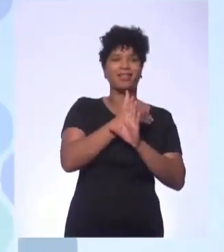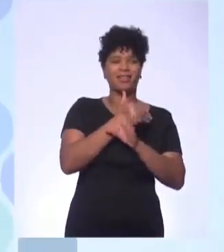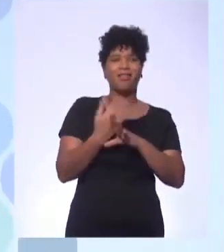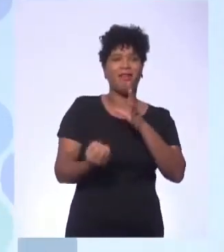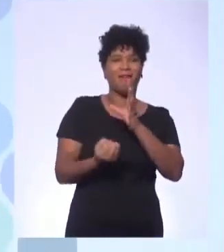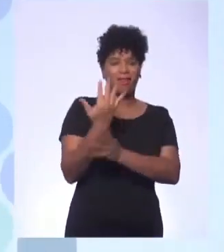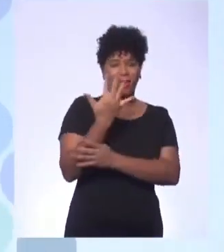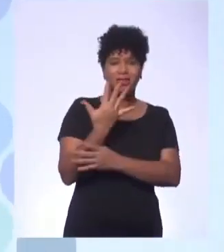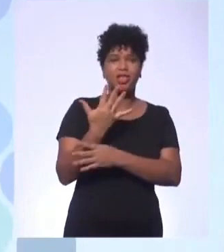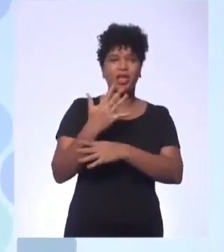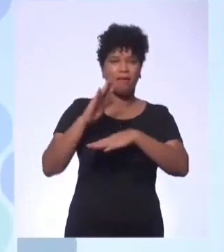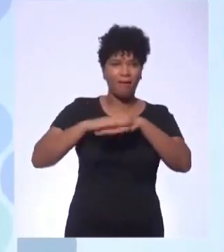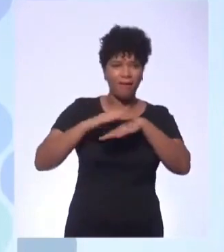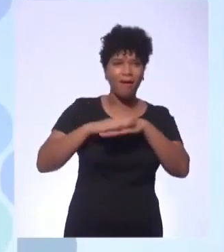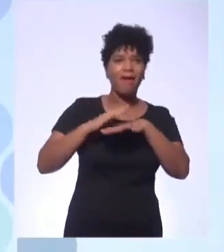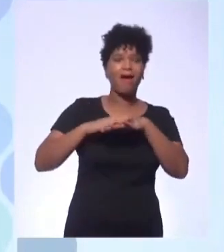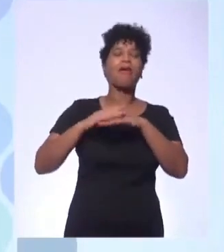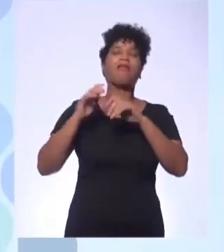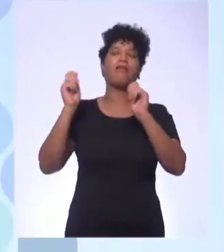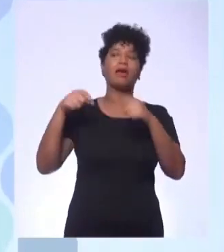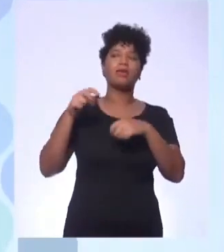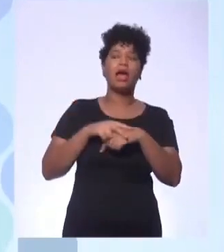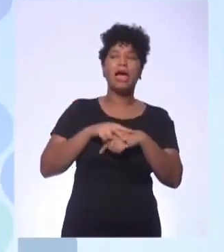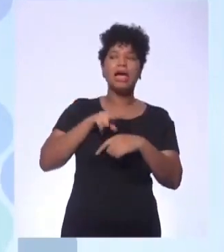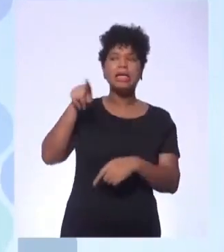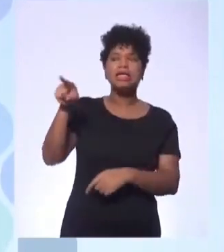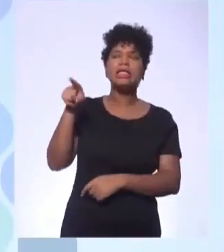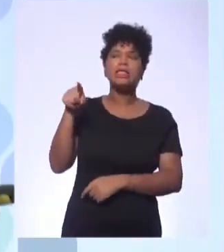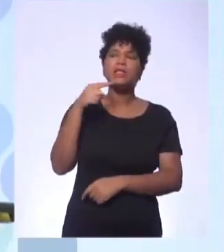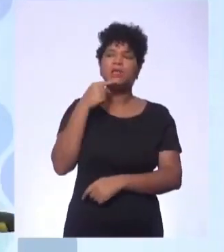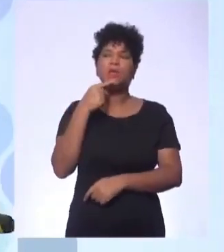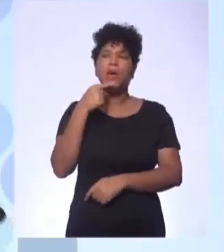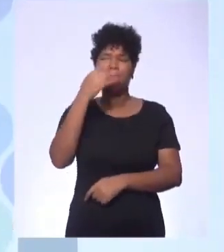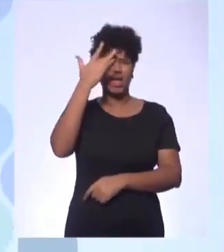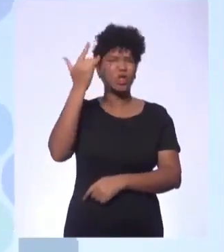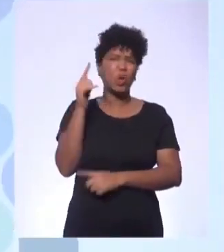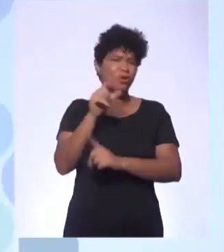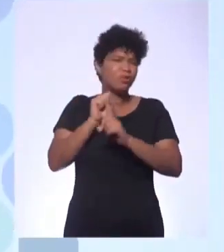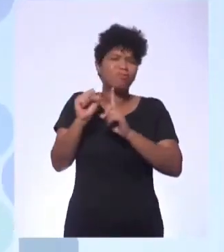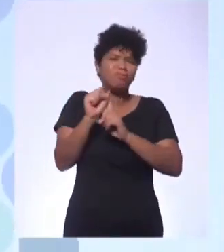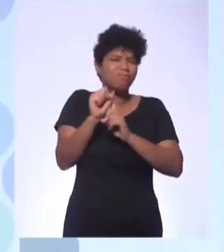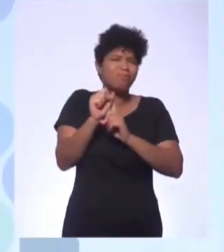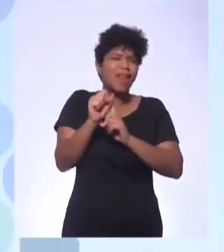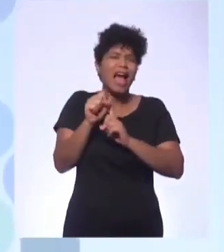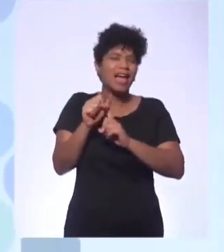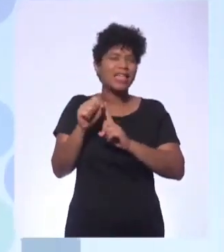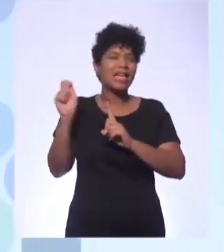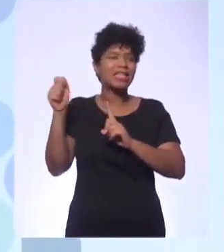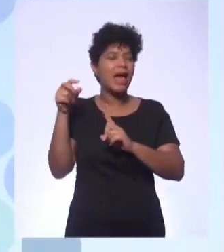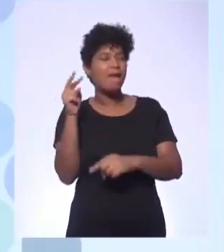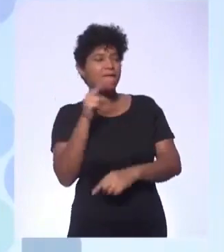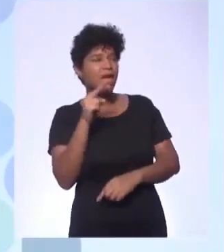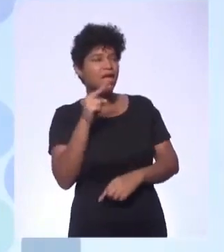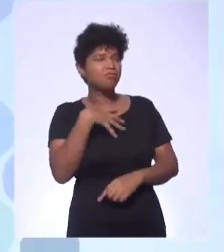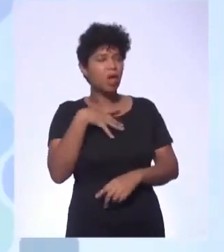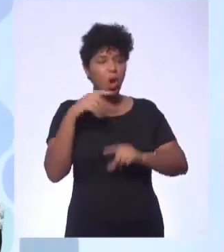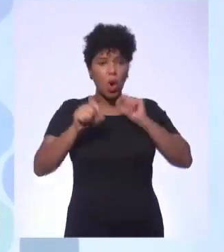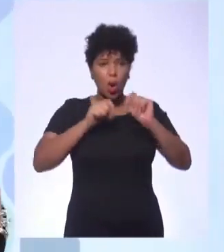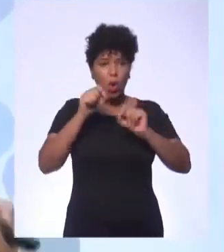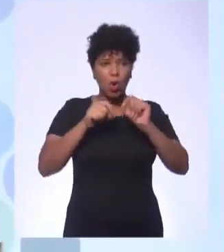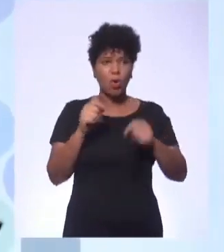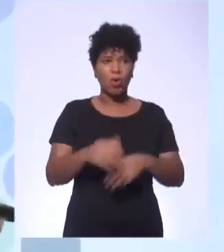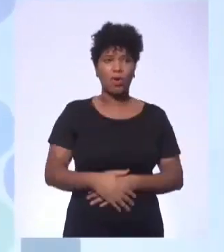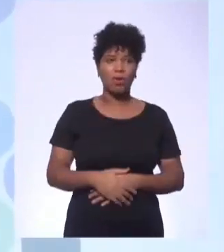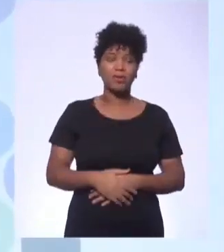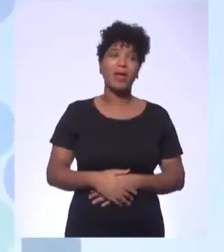uma forma em que a obra ela seja harmoniosa aos olhos de quem a enxerga, no caso, né? E quanto